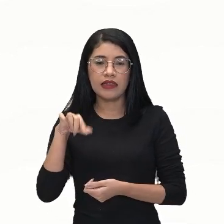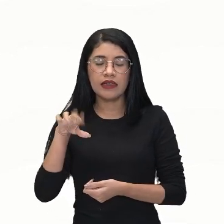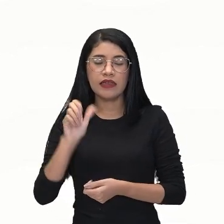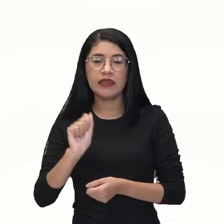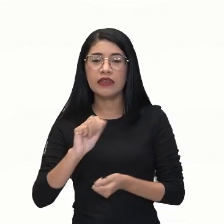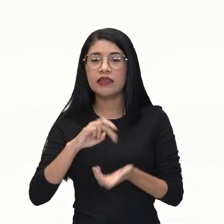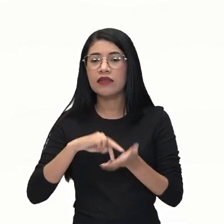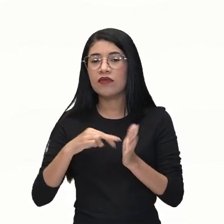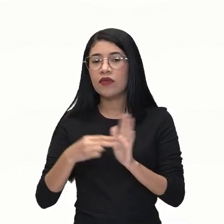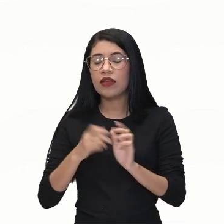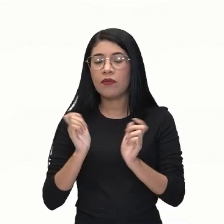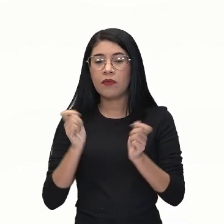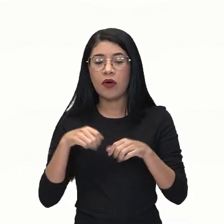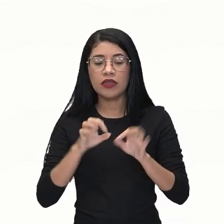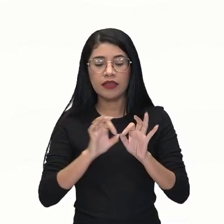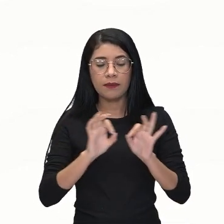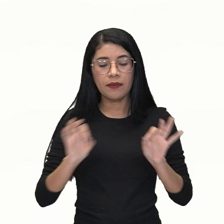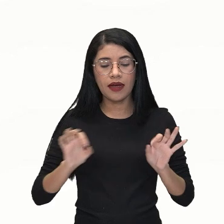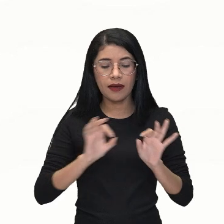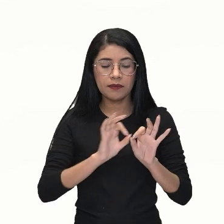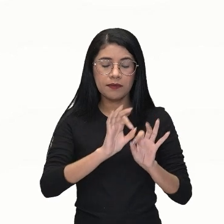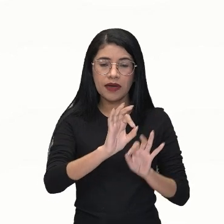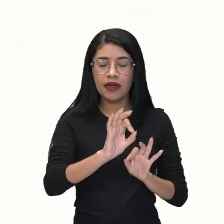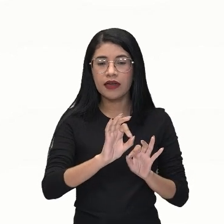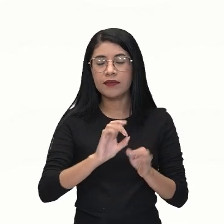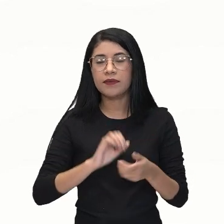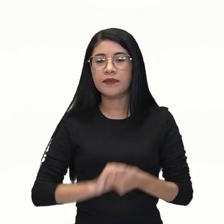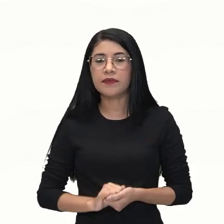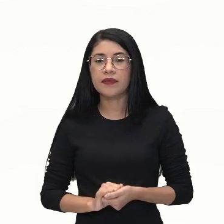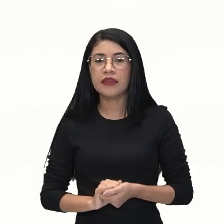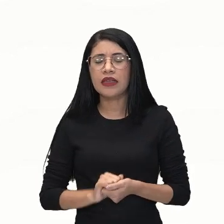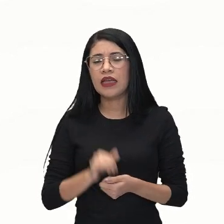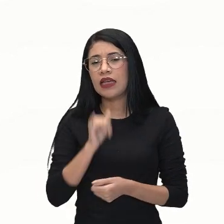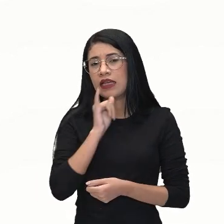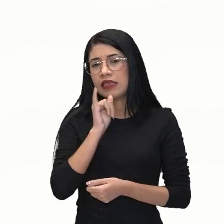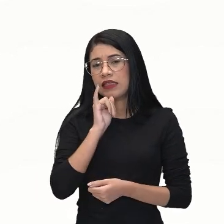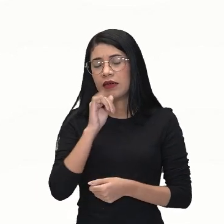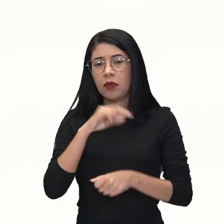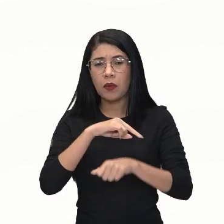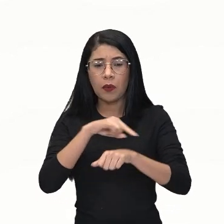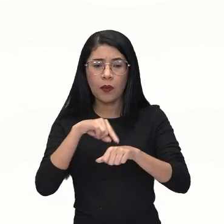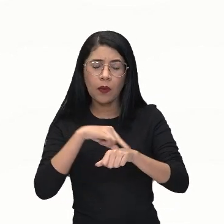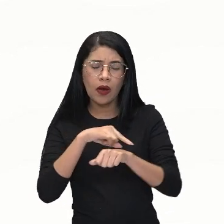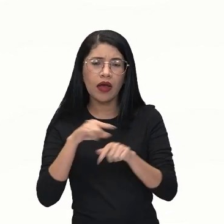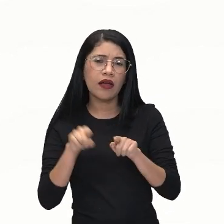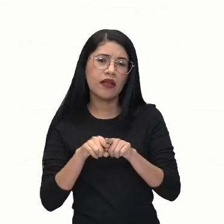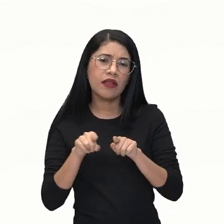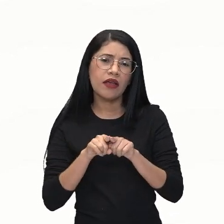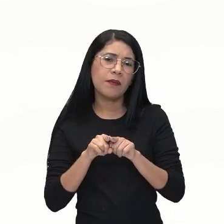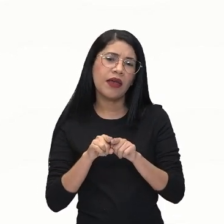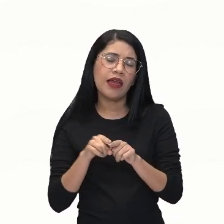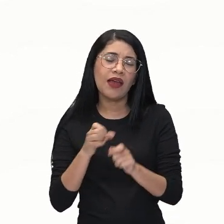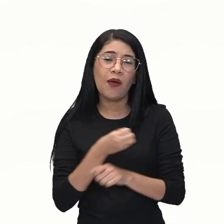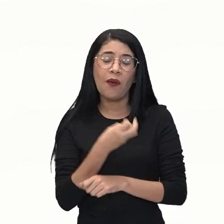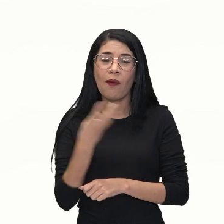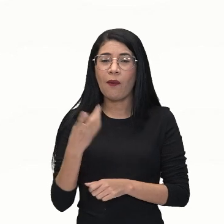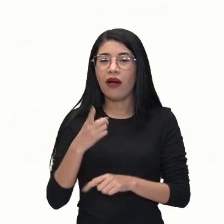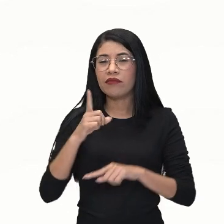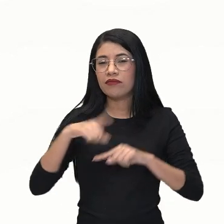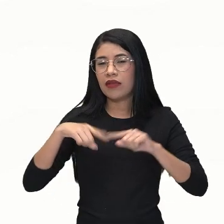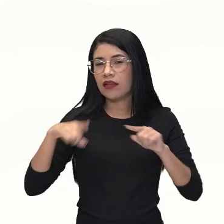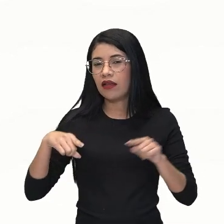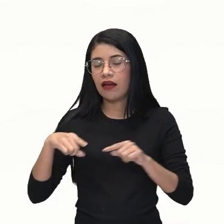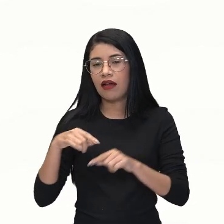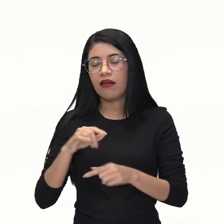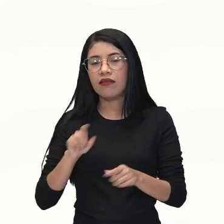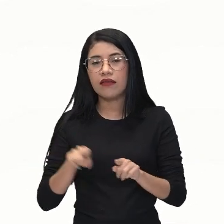ser medido. Então, a gente tem aí como grandezas tempo, né? Quantidade de certa coisa, tá